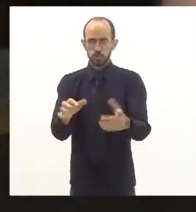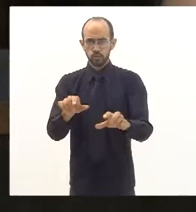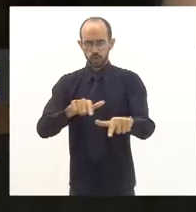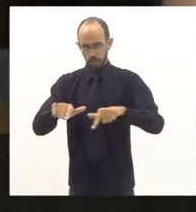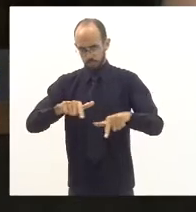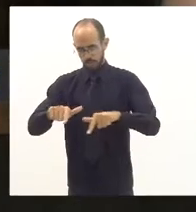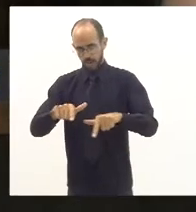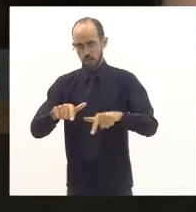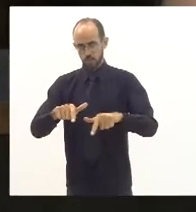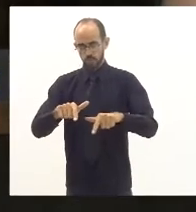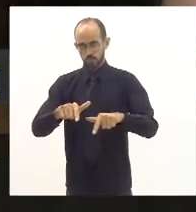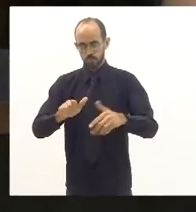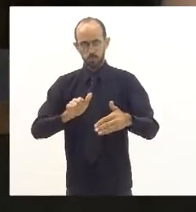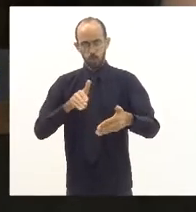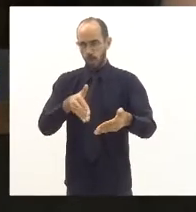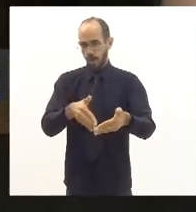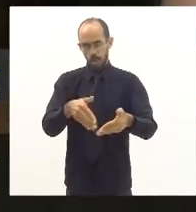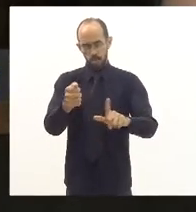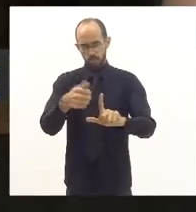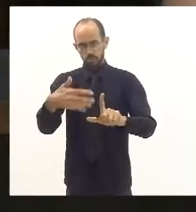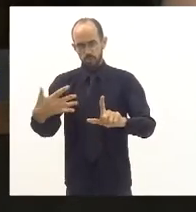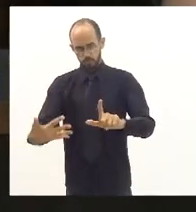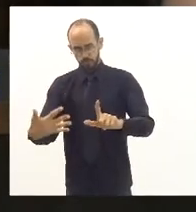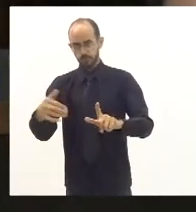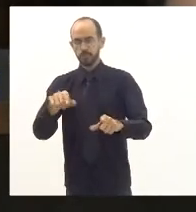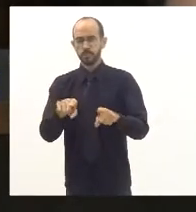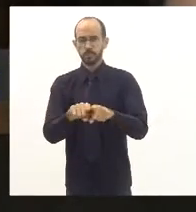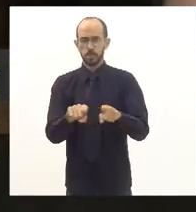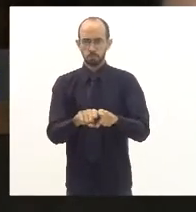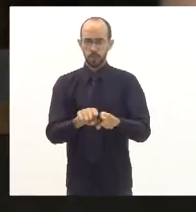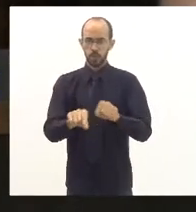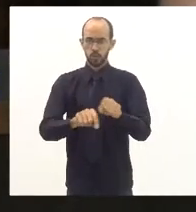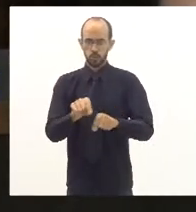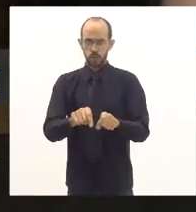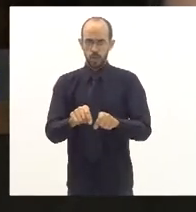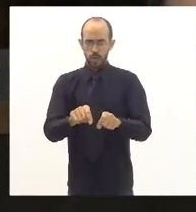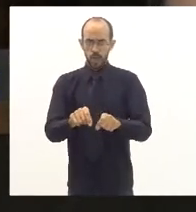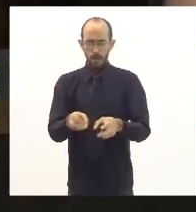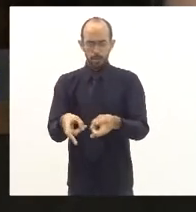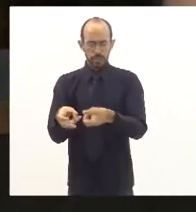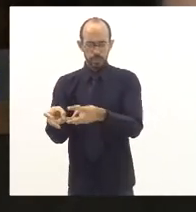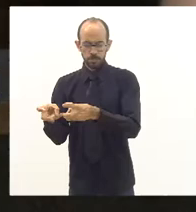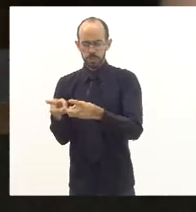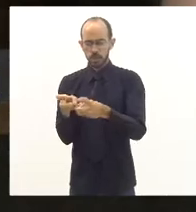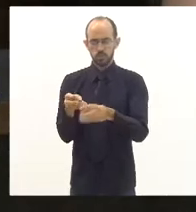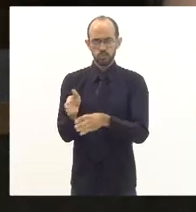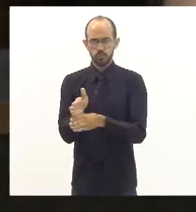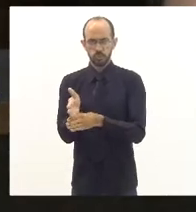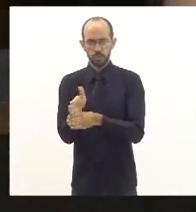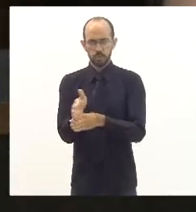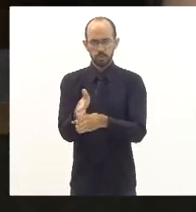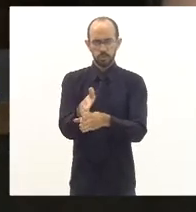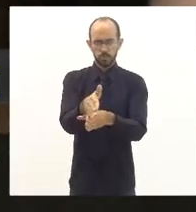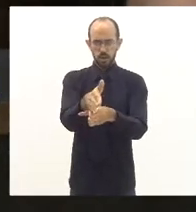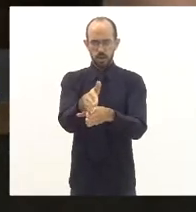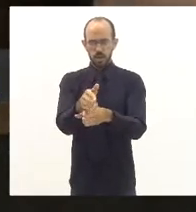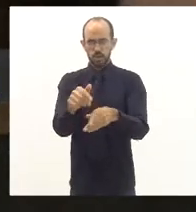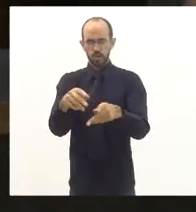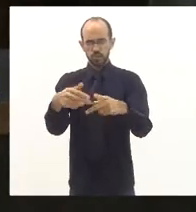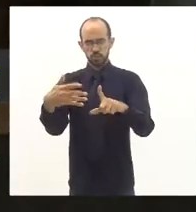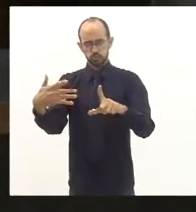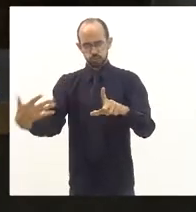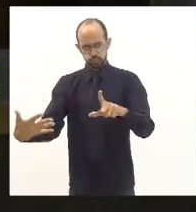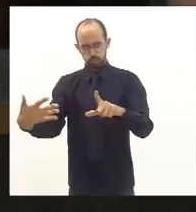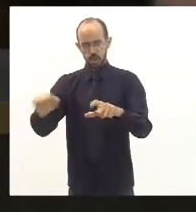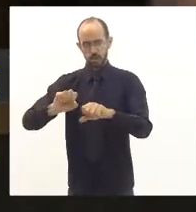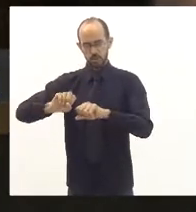renda voltada ao mercado do trabalho, o levantamento de vulnerabilidade social da população LGBTI nos espaços educacionais